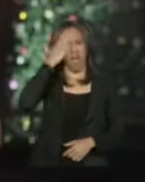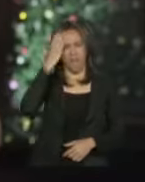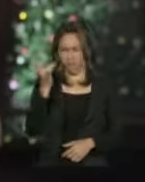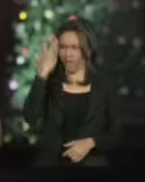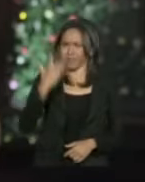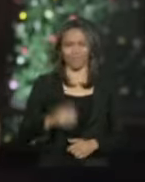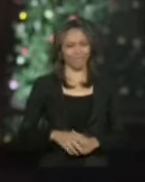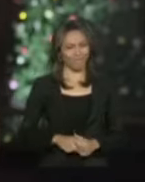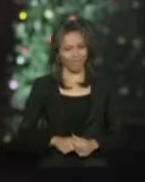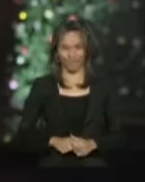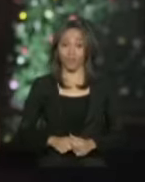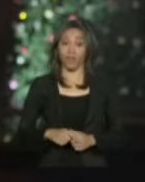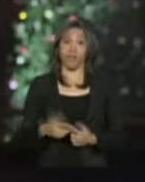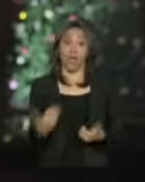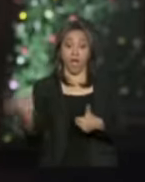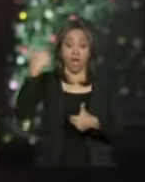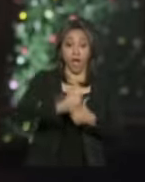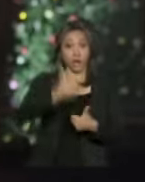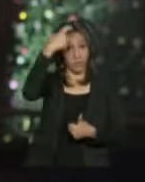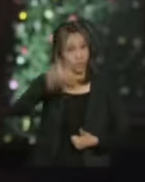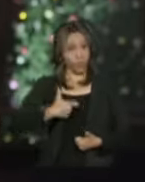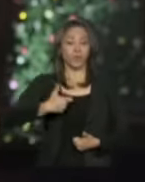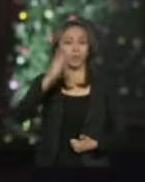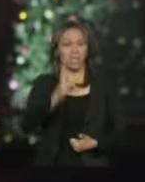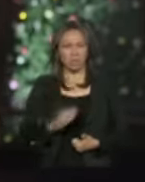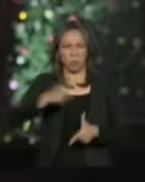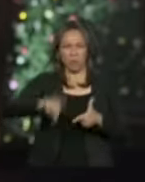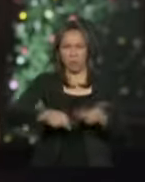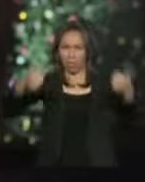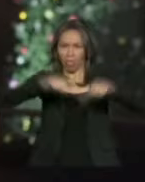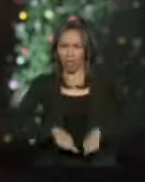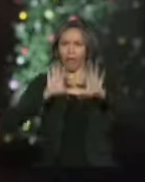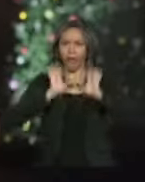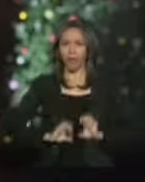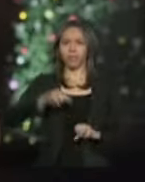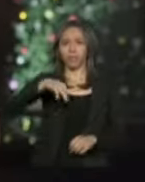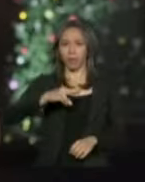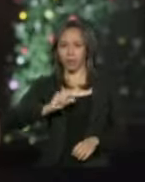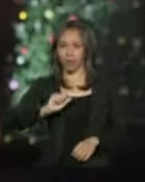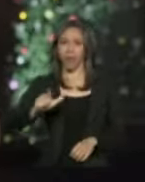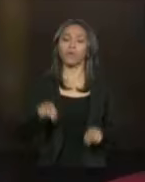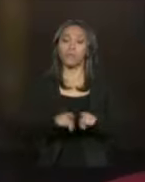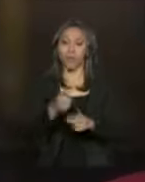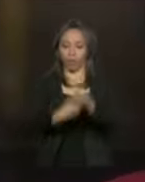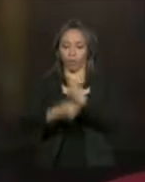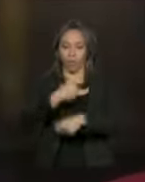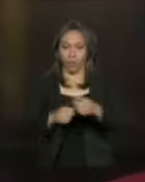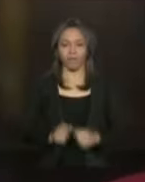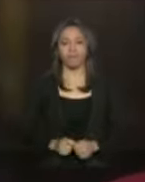fácil assumir o brasil com a profunda crise ética moral e econômica